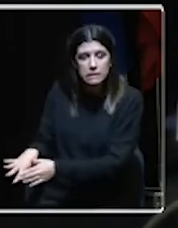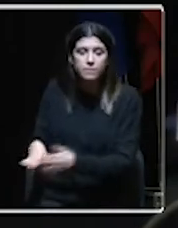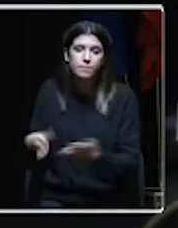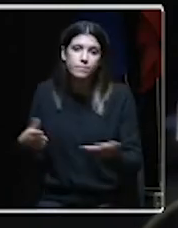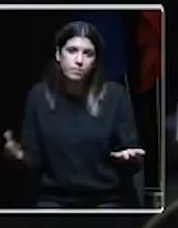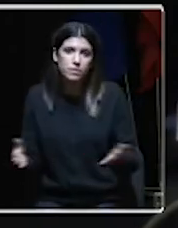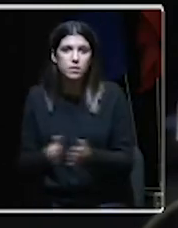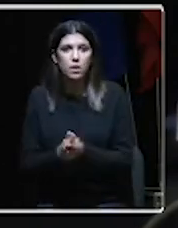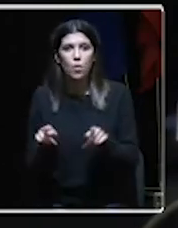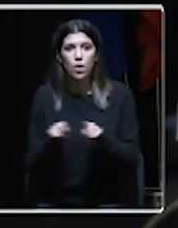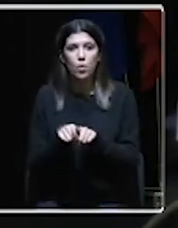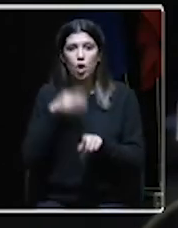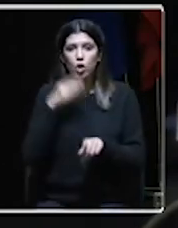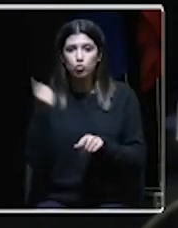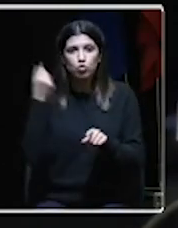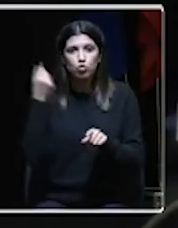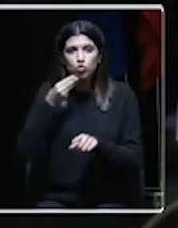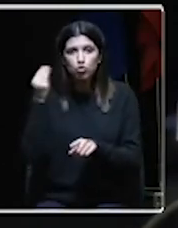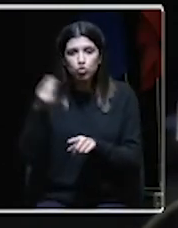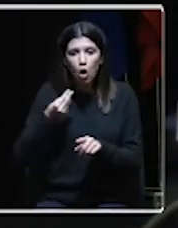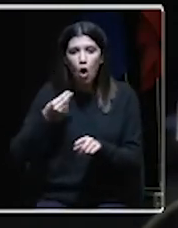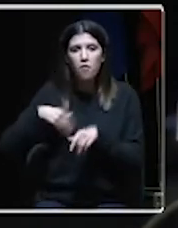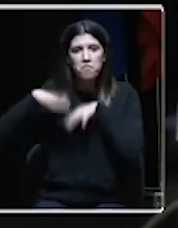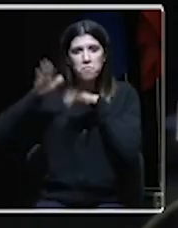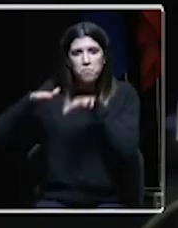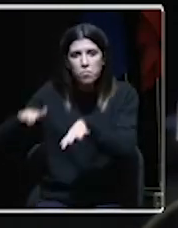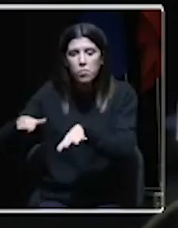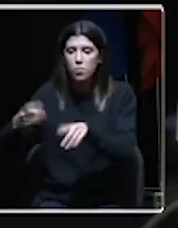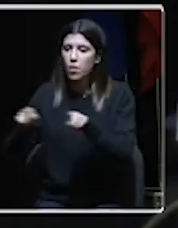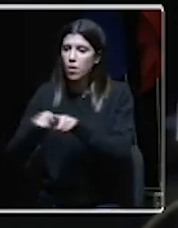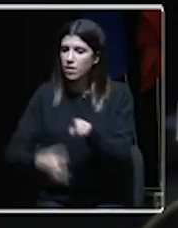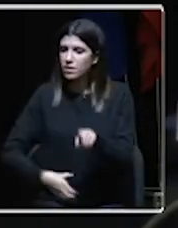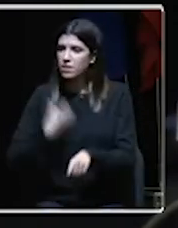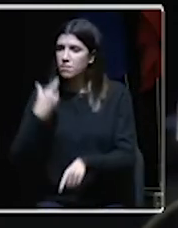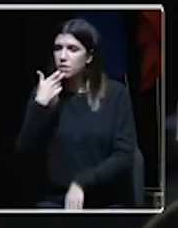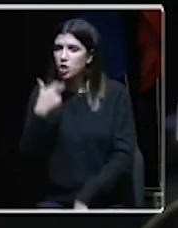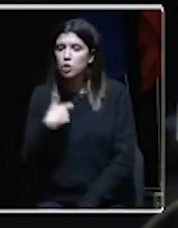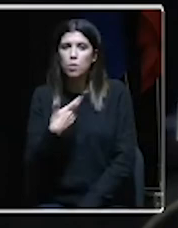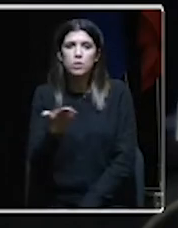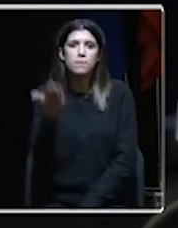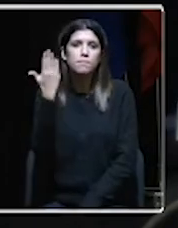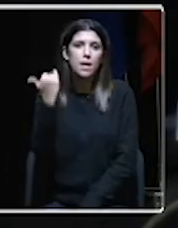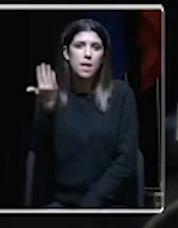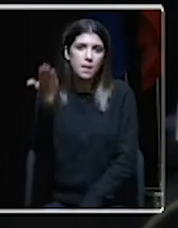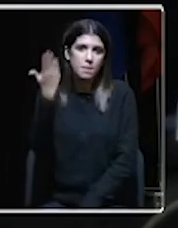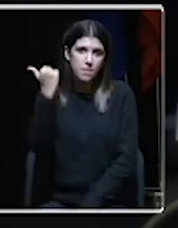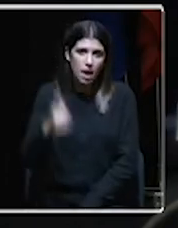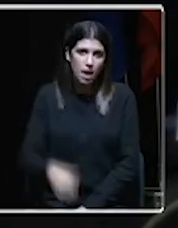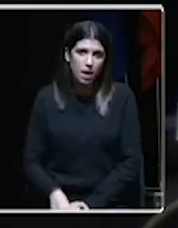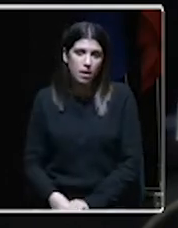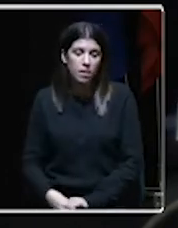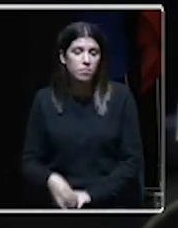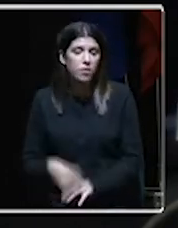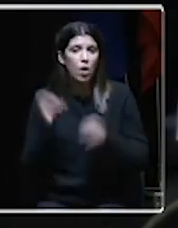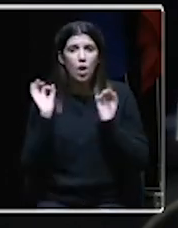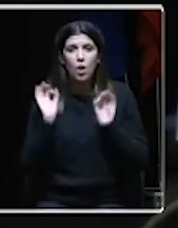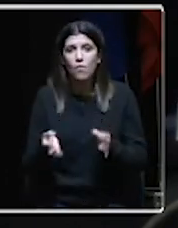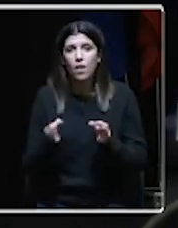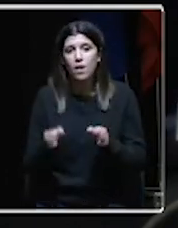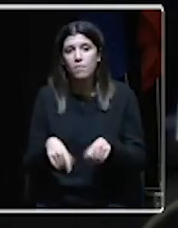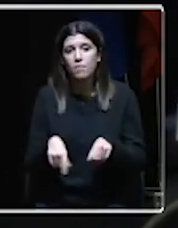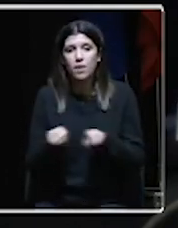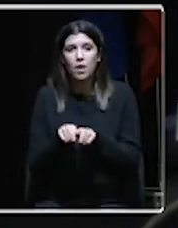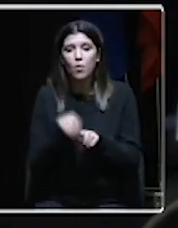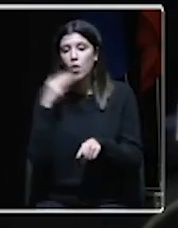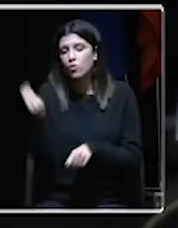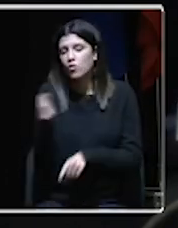estas mobilizações surgem precisamente deste sentimento de falta de resposta e de não estar a ouvir. E não vale a pena também infantilizarmos constantemente